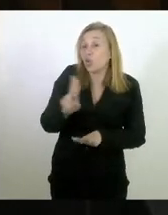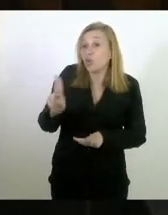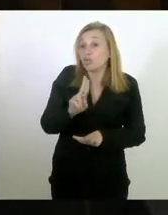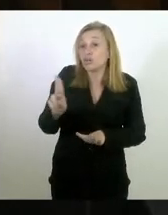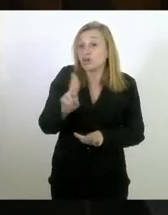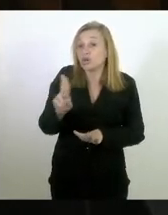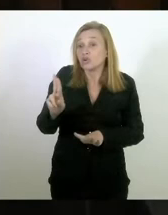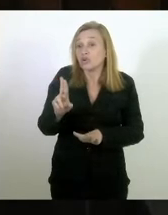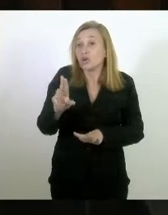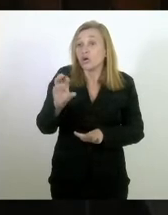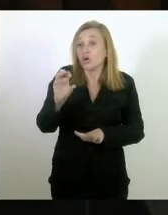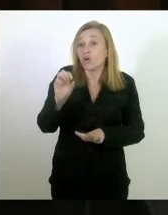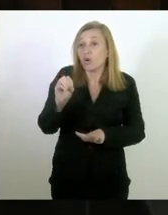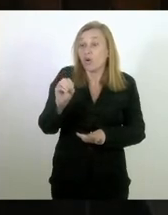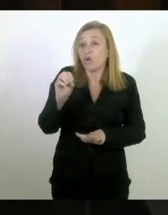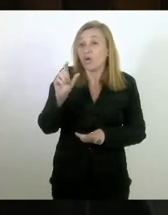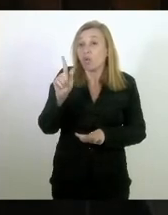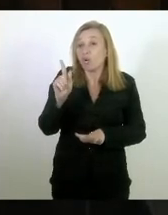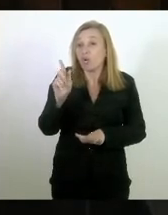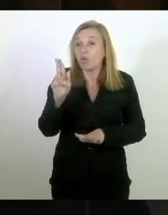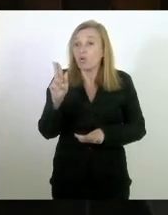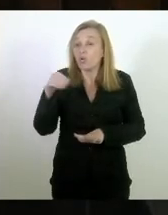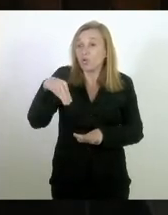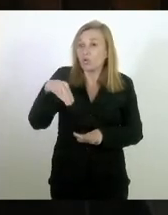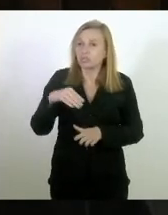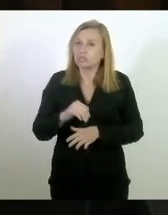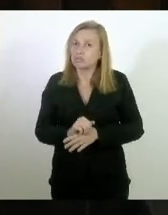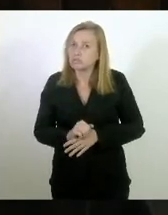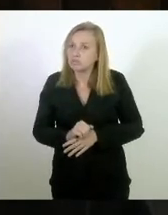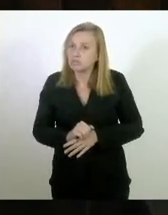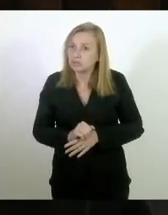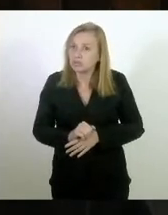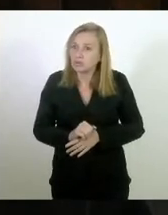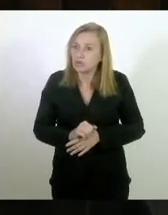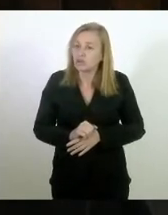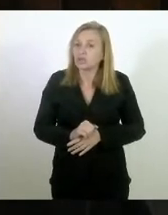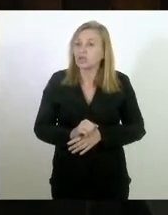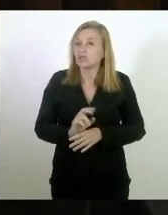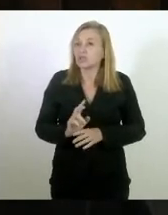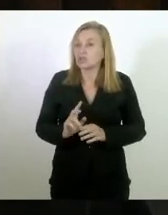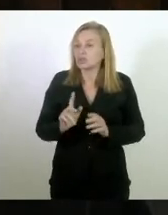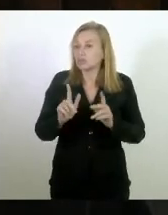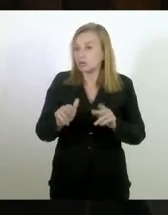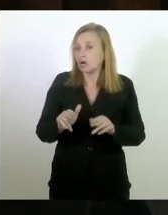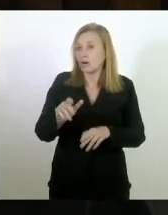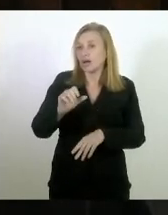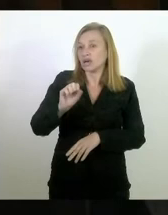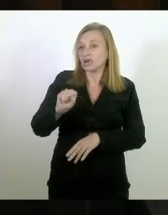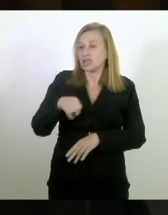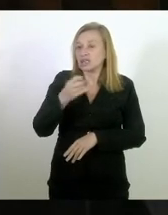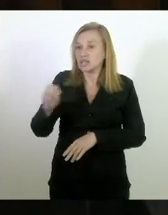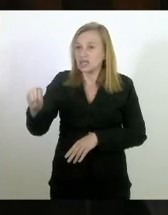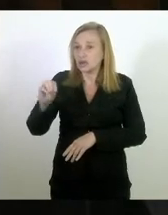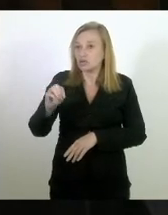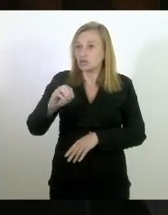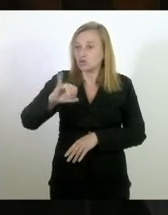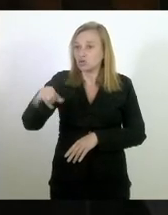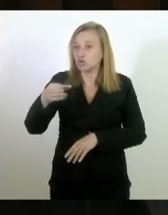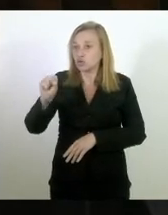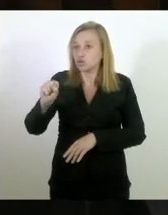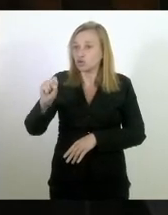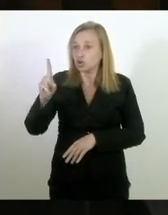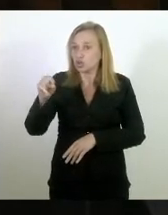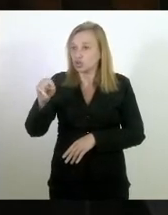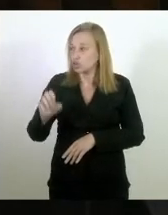escrito ogum não equivalente a São Jorge o chefe